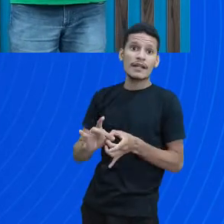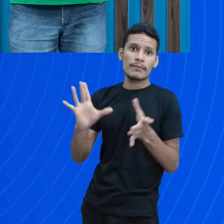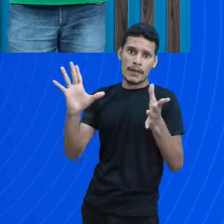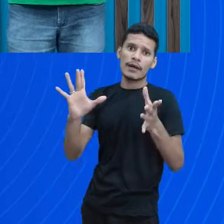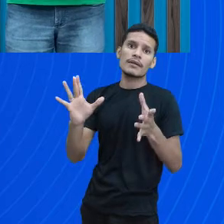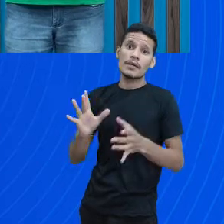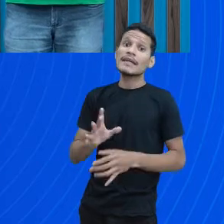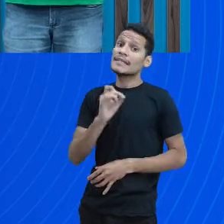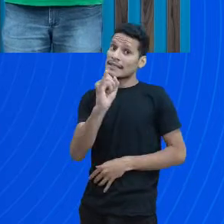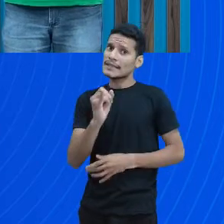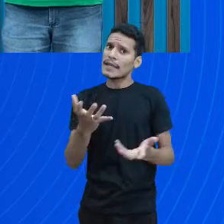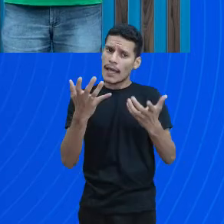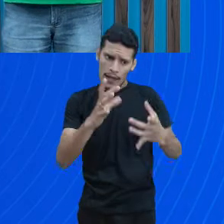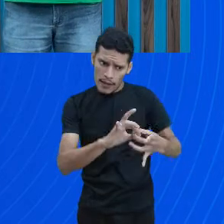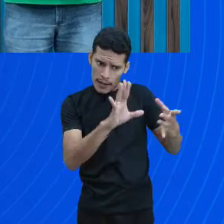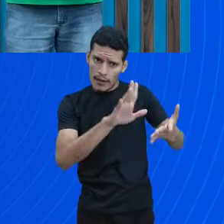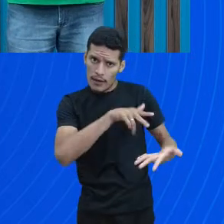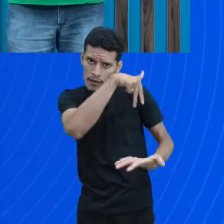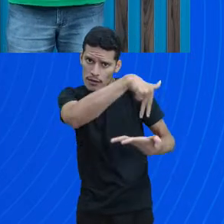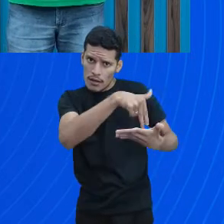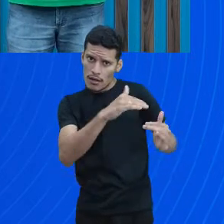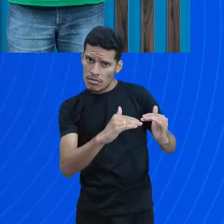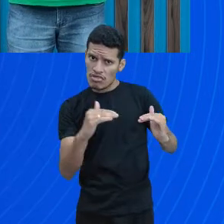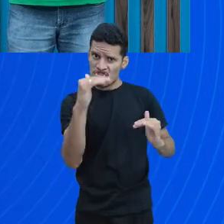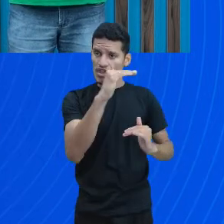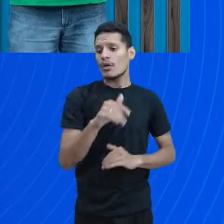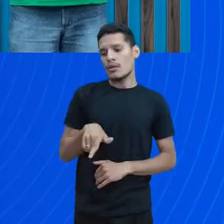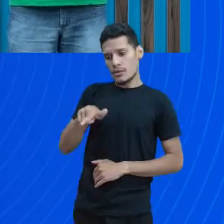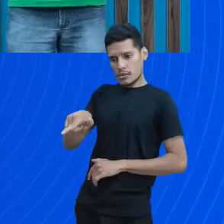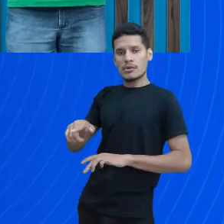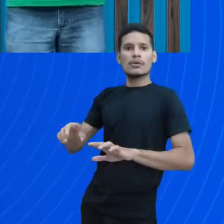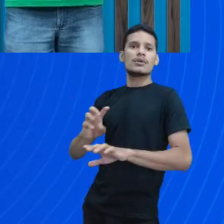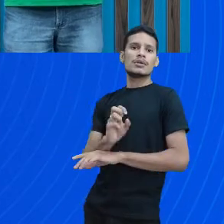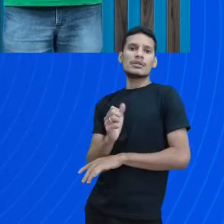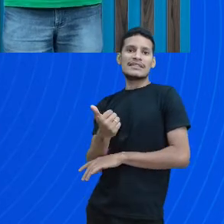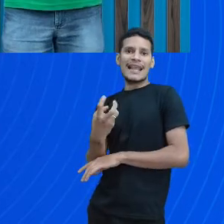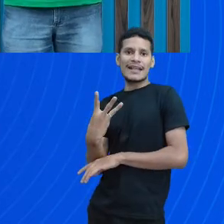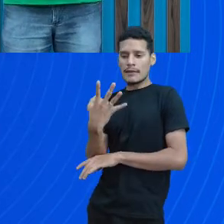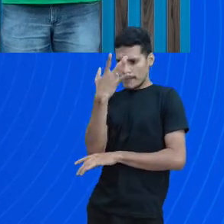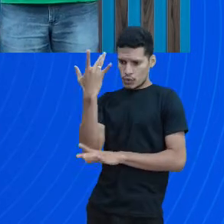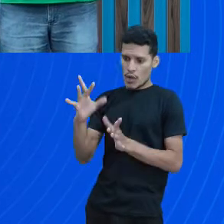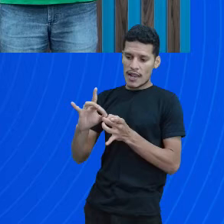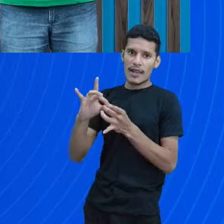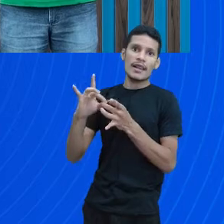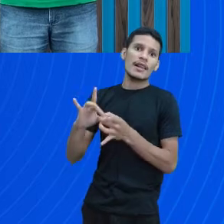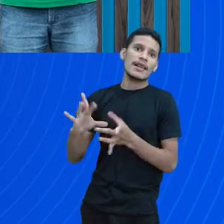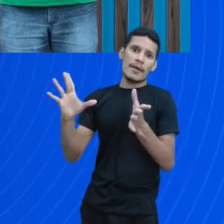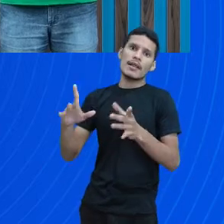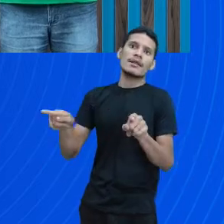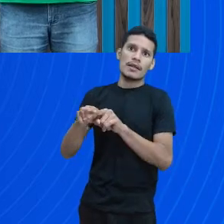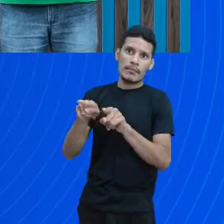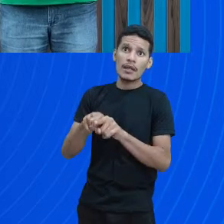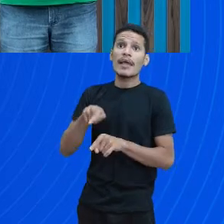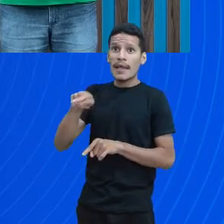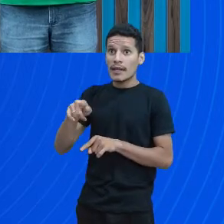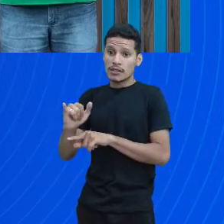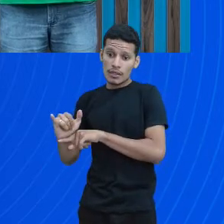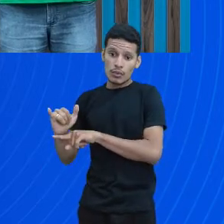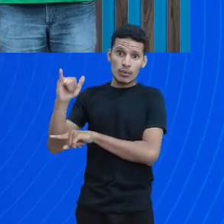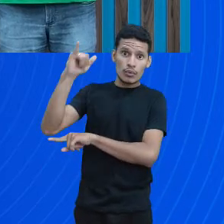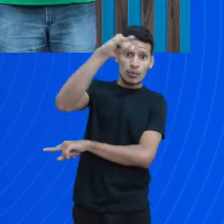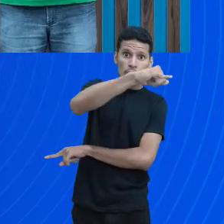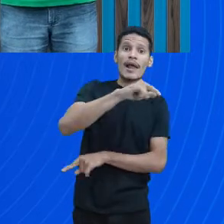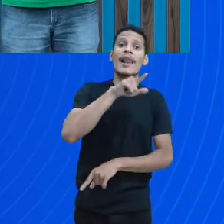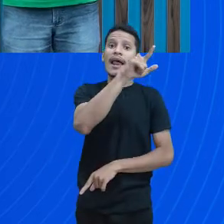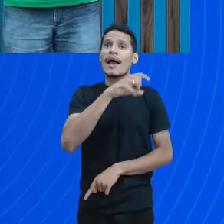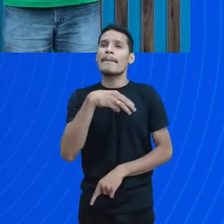embaixador, eles exigiram que a carta fosse lida e que esses presos políticos fossem libertados. Então eles foram colocados no avião e mandados para o México e